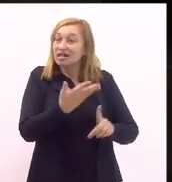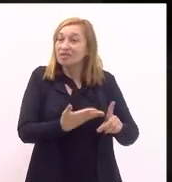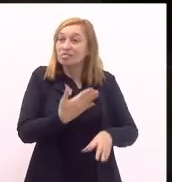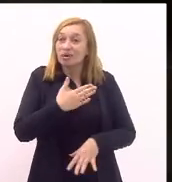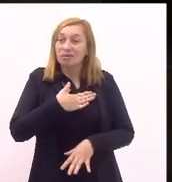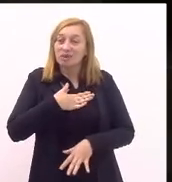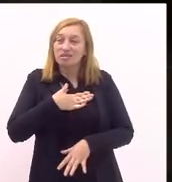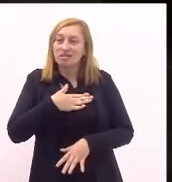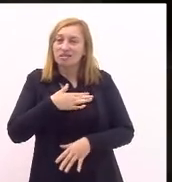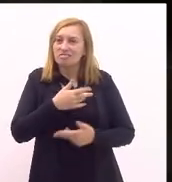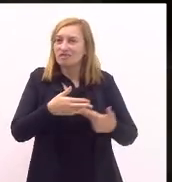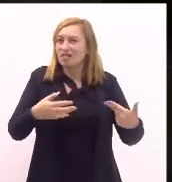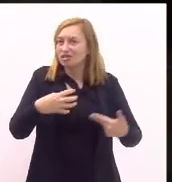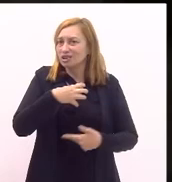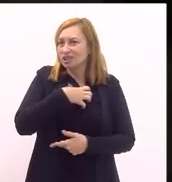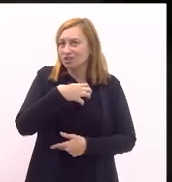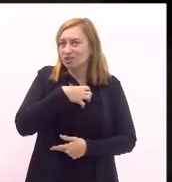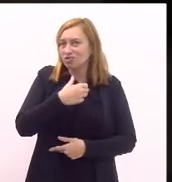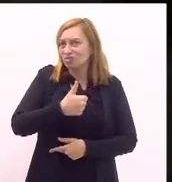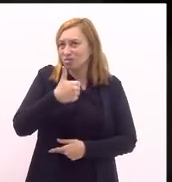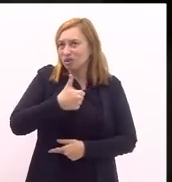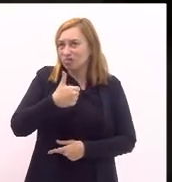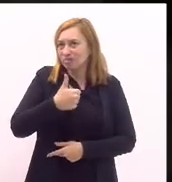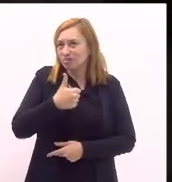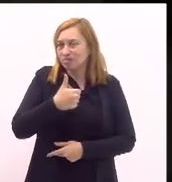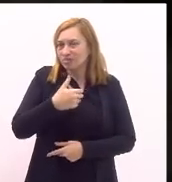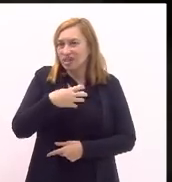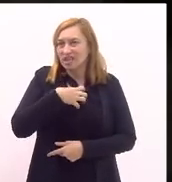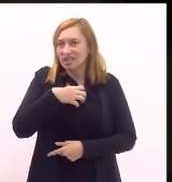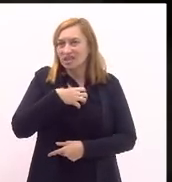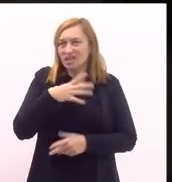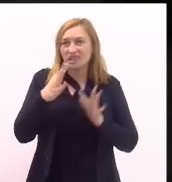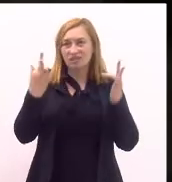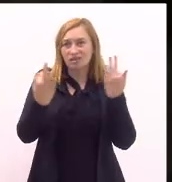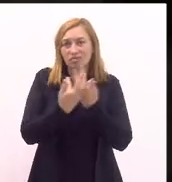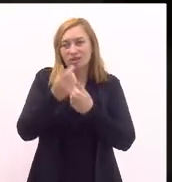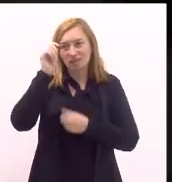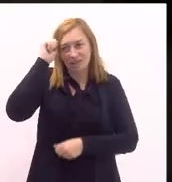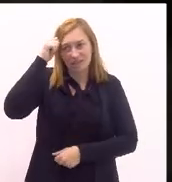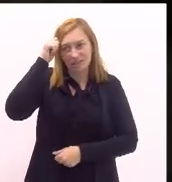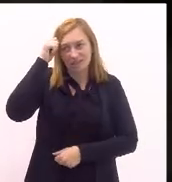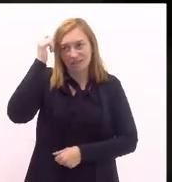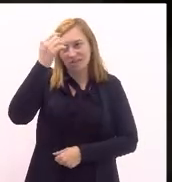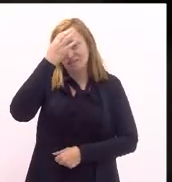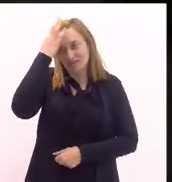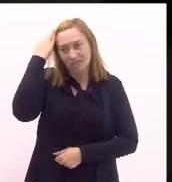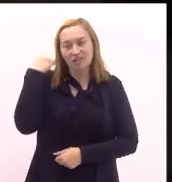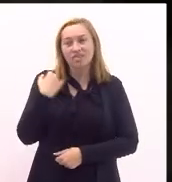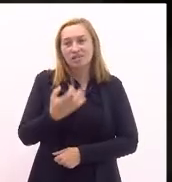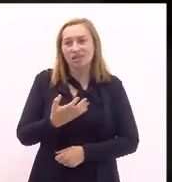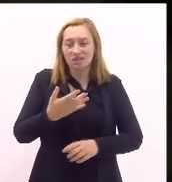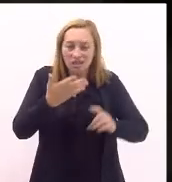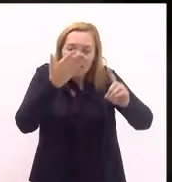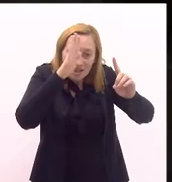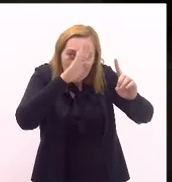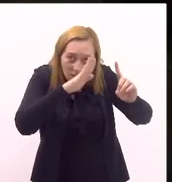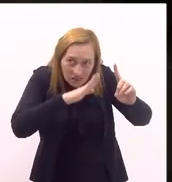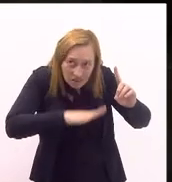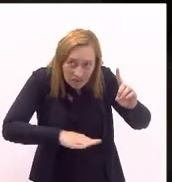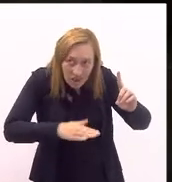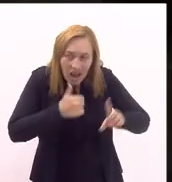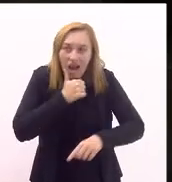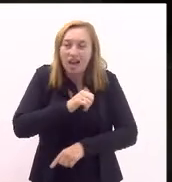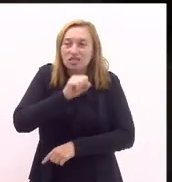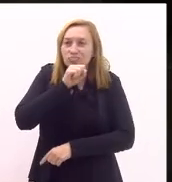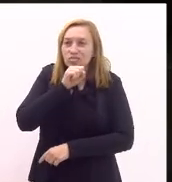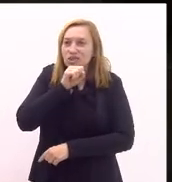alguns sentidos o primeiro os sentidos das famílias negras e eu queria reverenciar aqui as